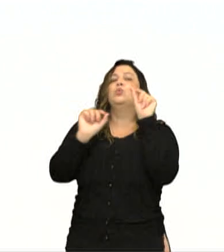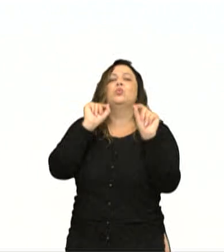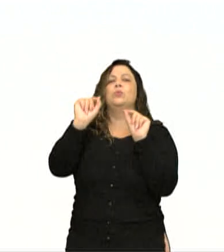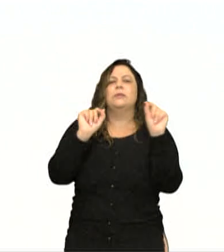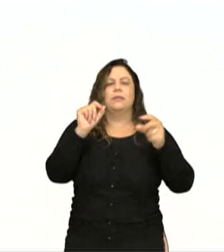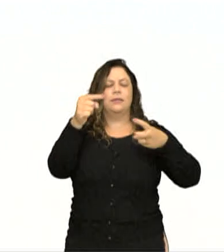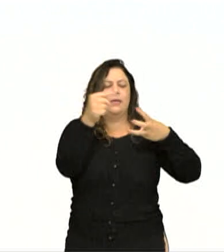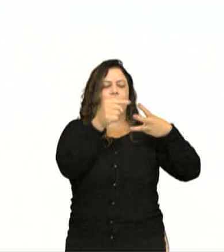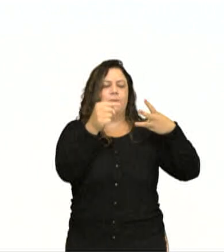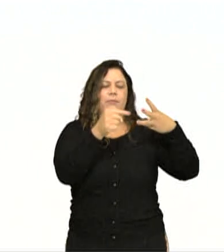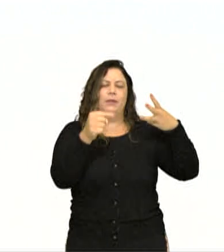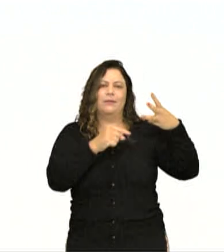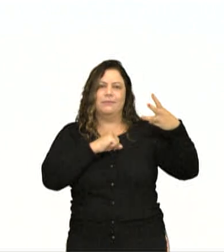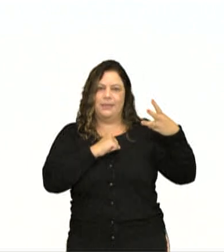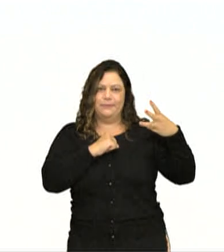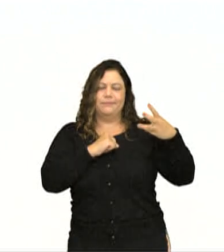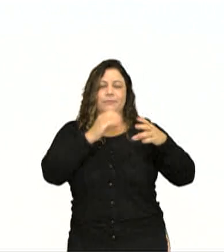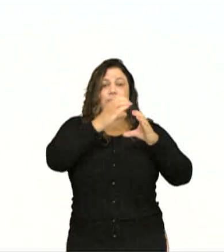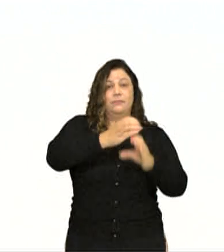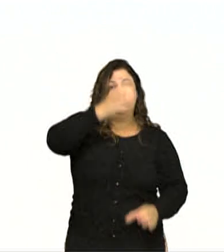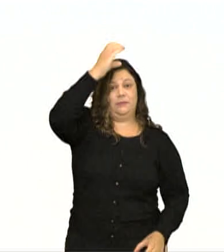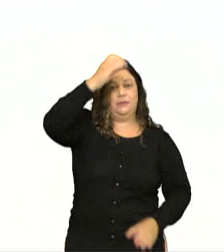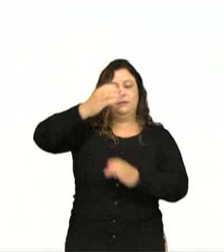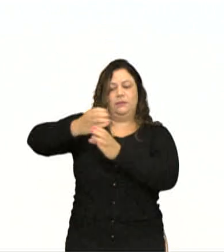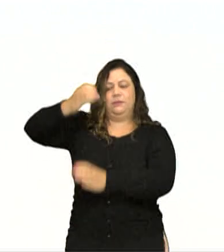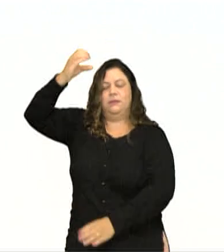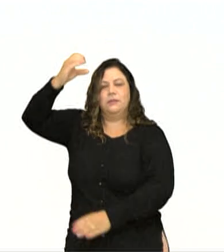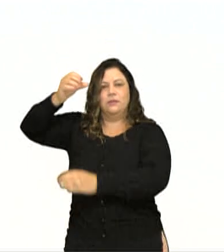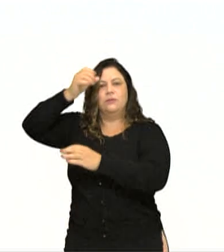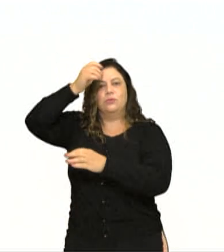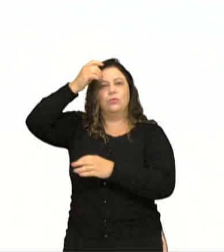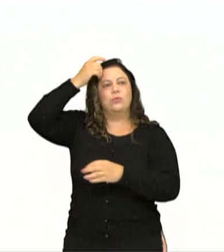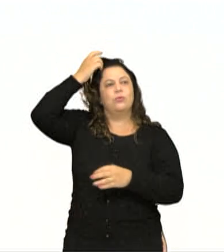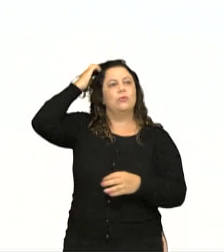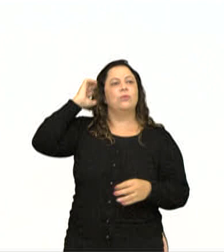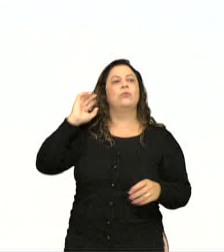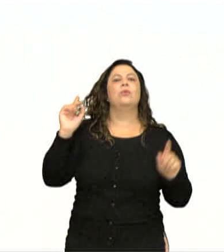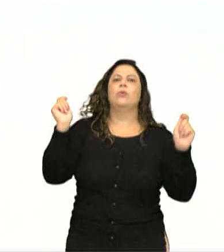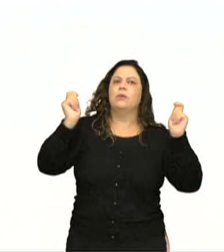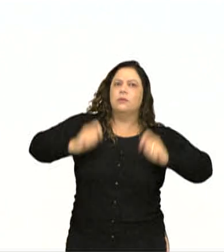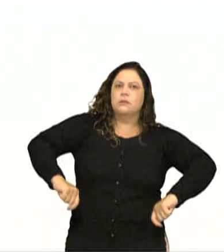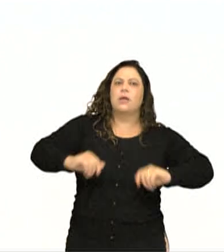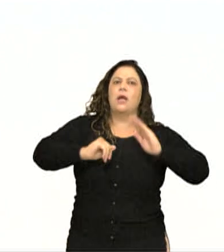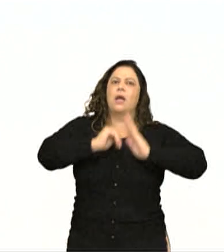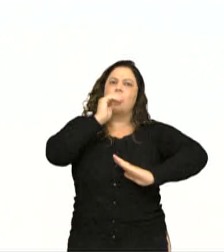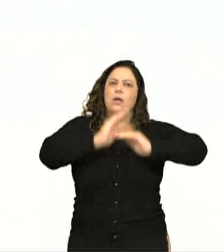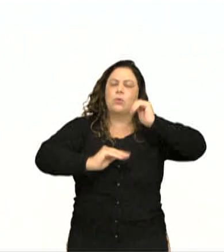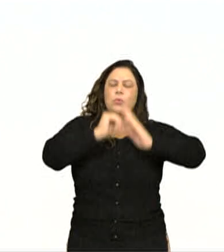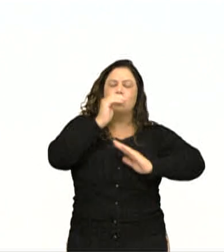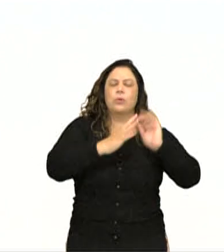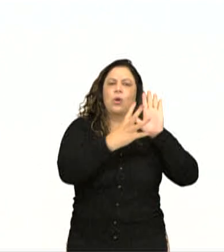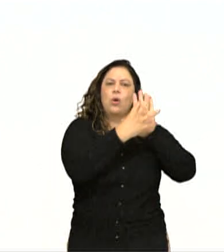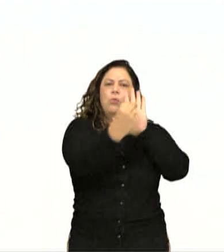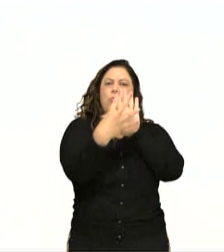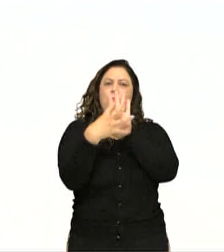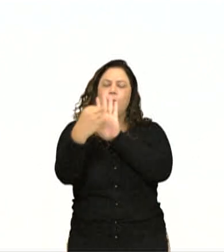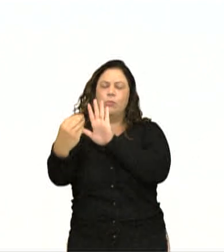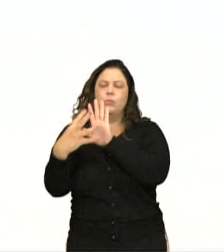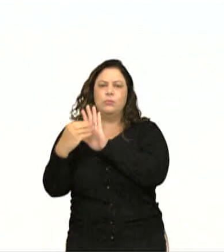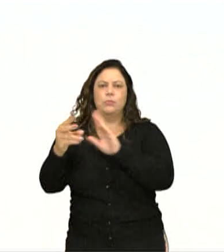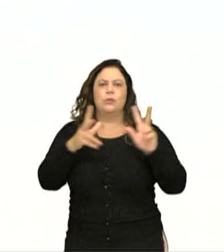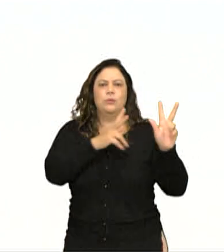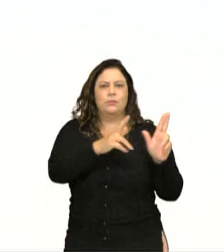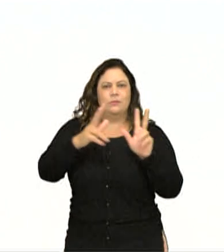tá bom? As colunas, né, em entablamento, eram construídas segundo os modelos da ordem dórica, jônica